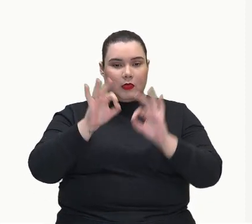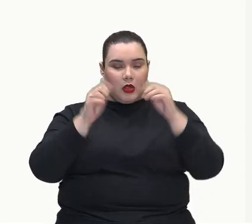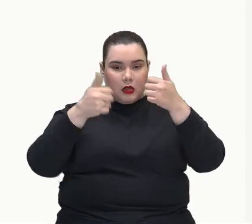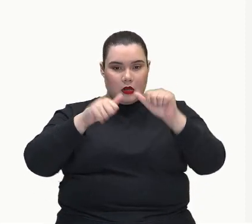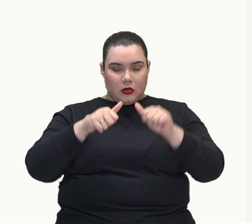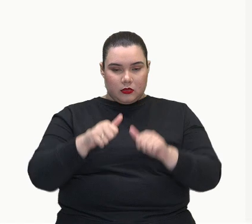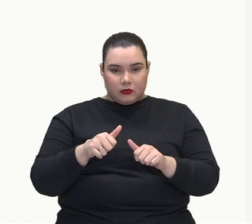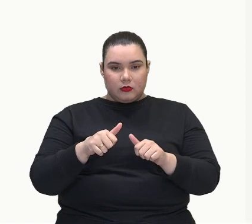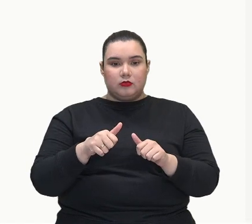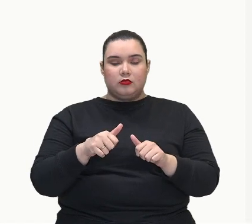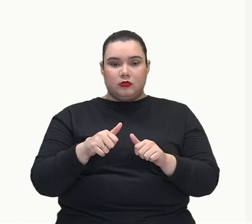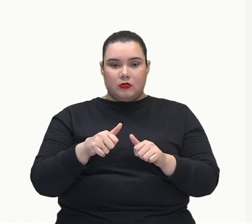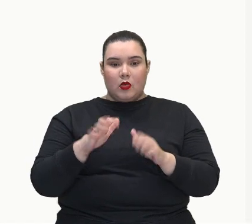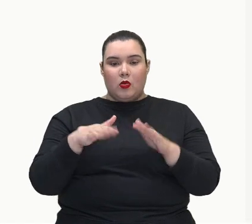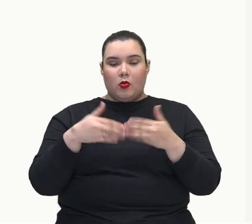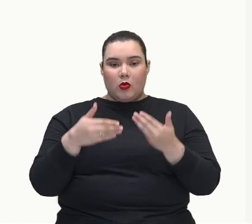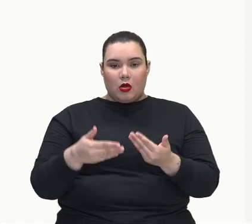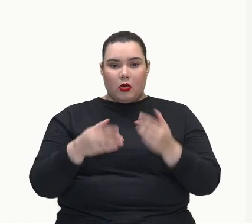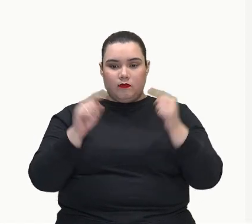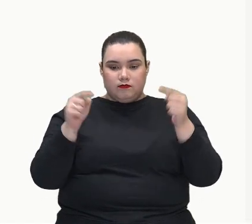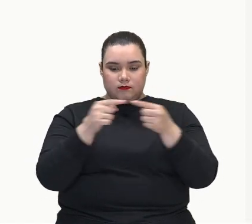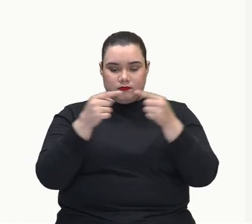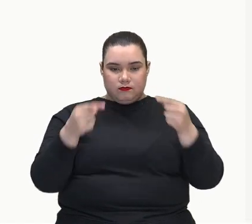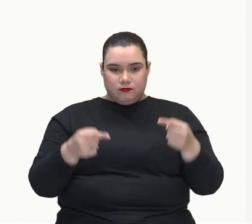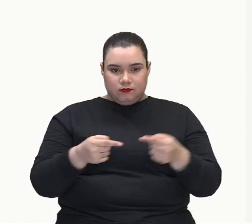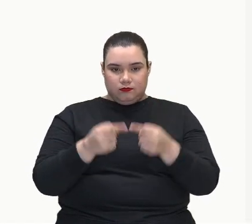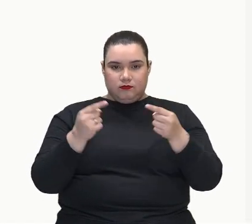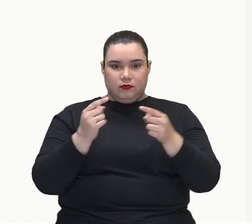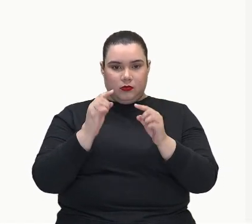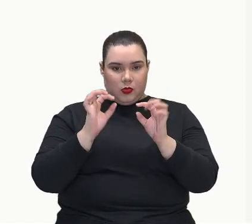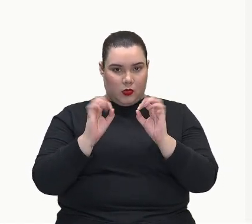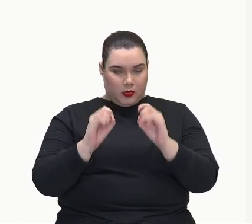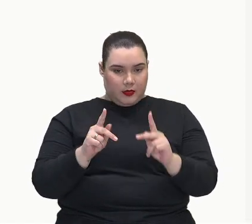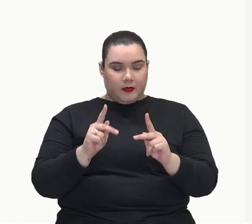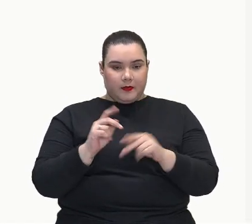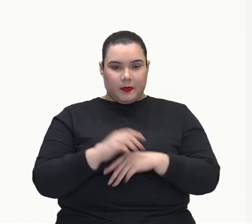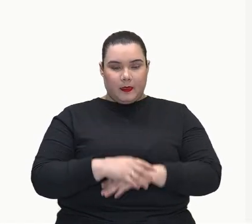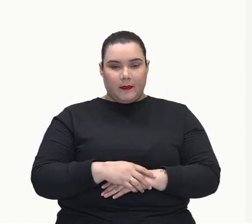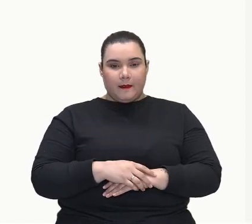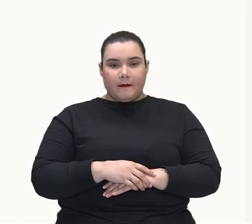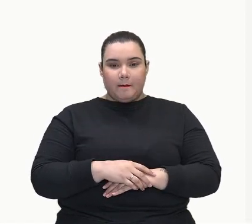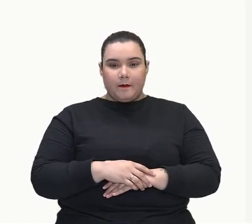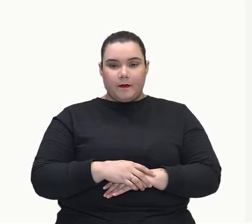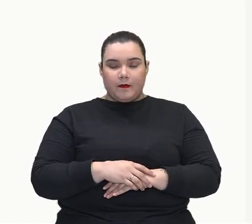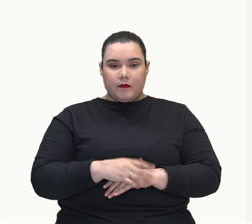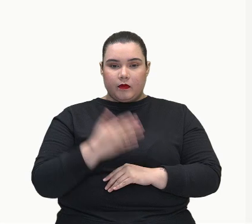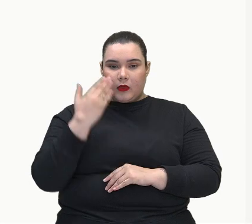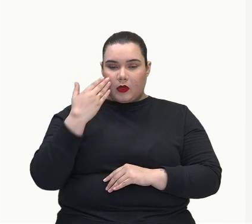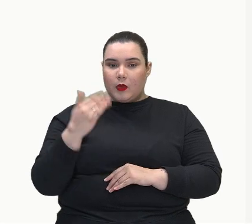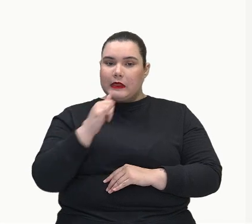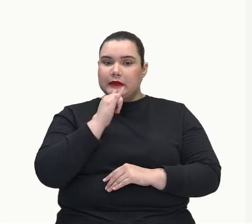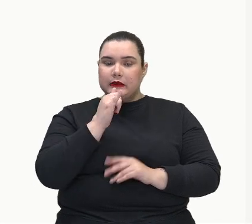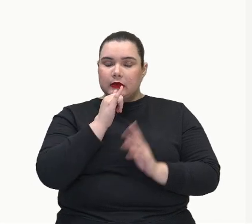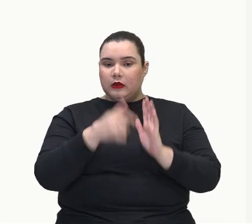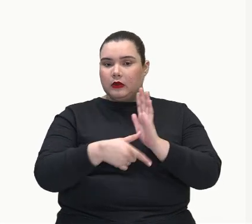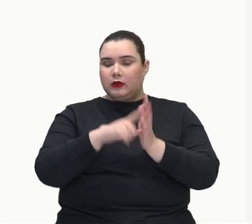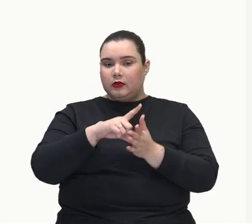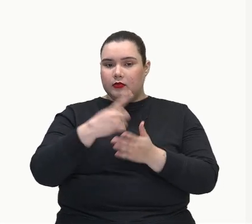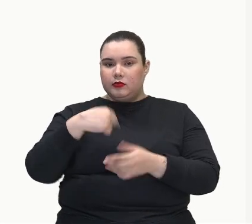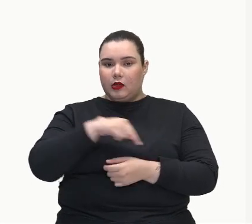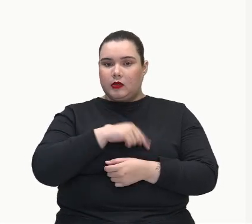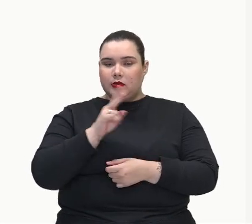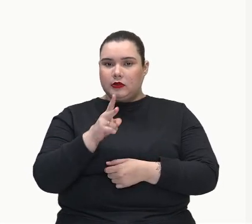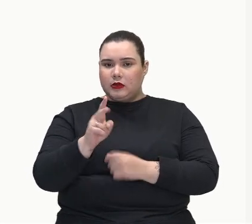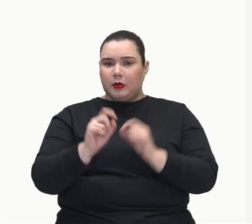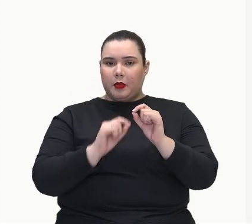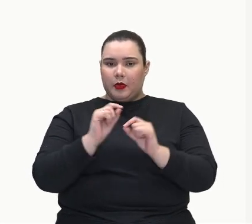analisar quais os segmentos que a gente vai combinar. Aqui, no exemplo anterior, o que a gente sempre